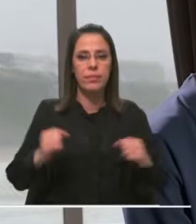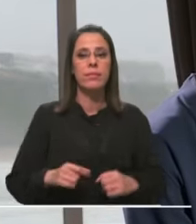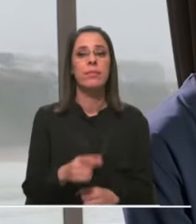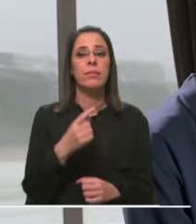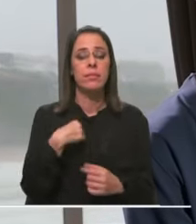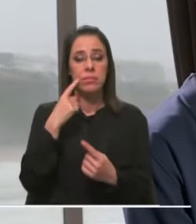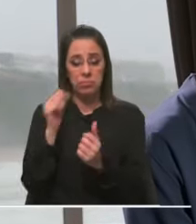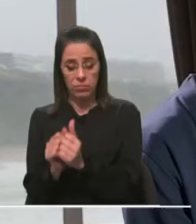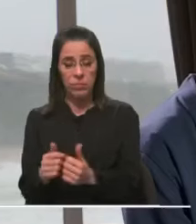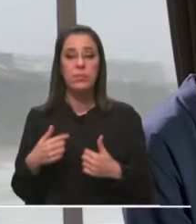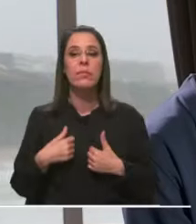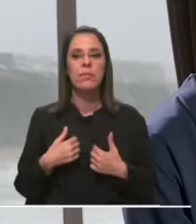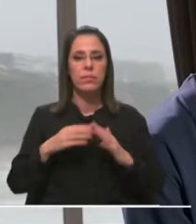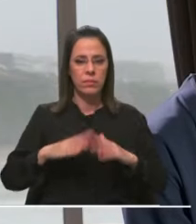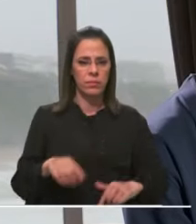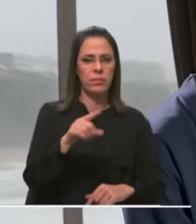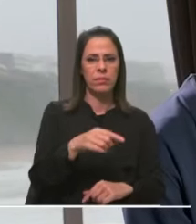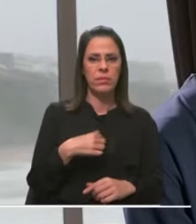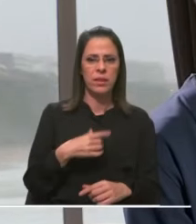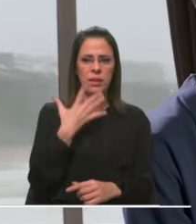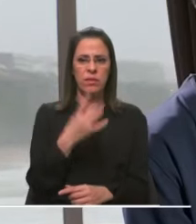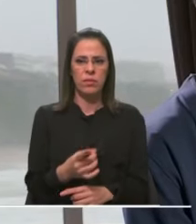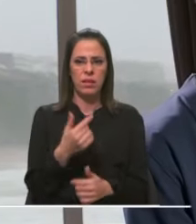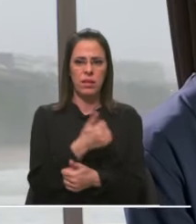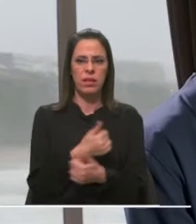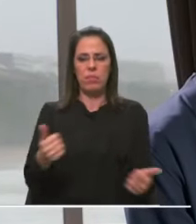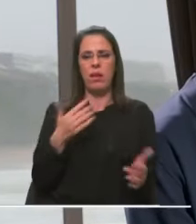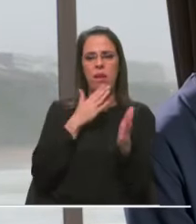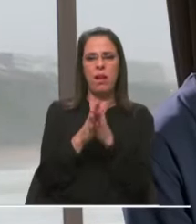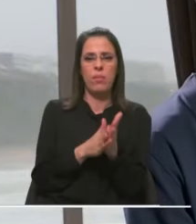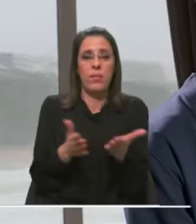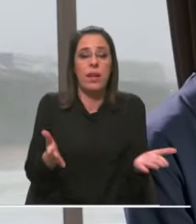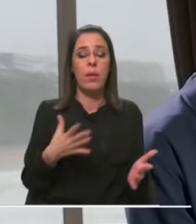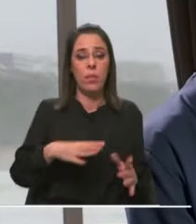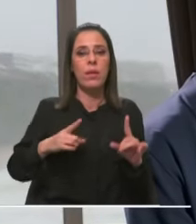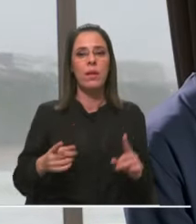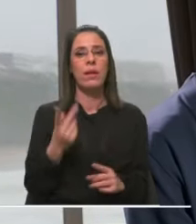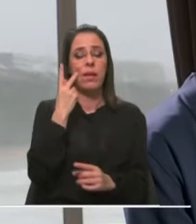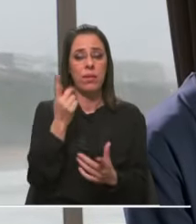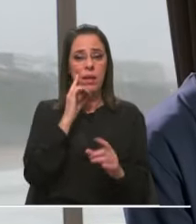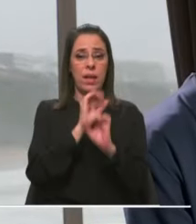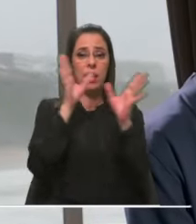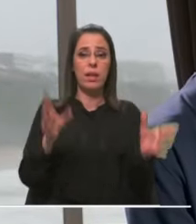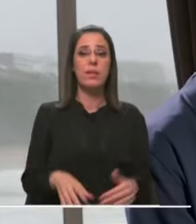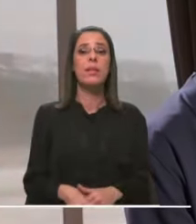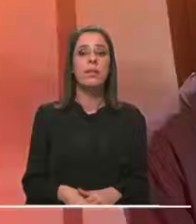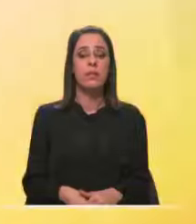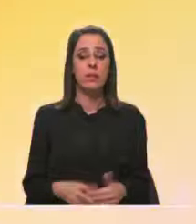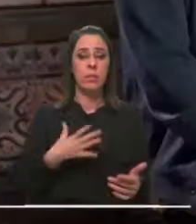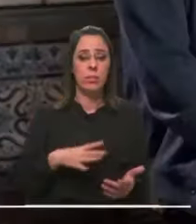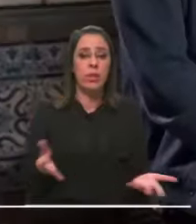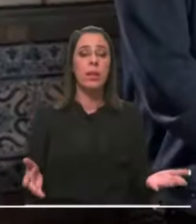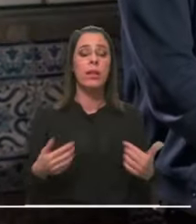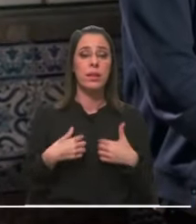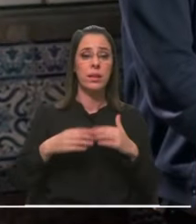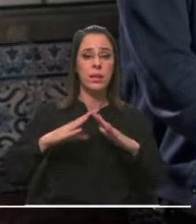Encontrava alguém, não sei o quê. Eu, se me separasse de ti, ficava sozinha na boa a aproveitar porque querias. A paz da vida. Porque querias. Porque queria. Eu,